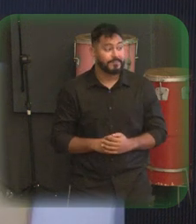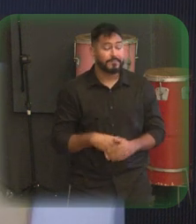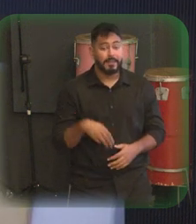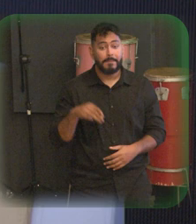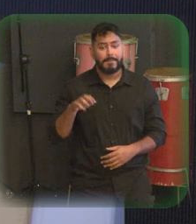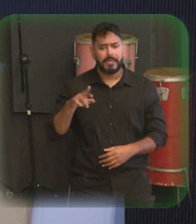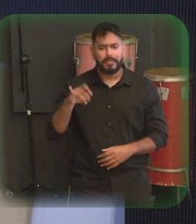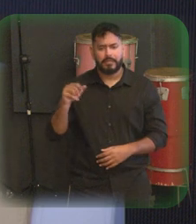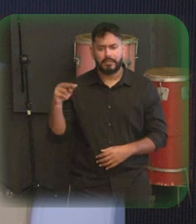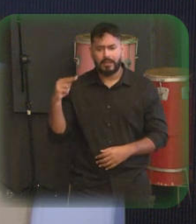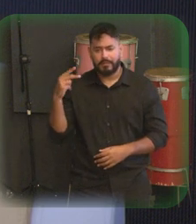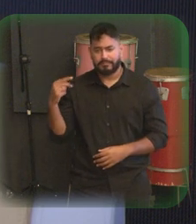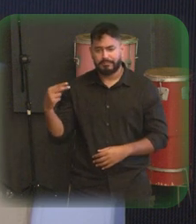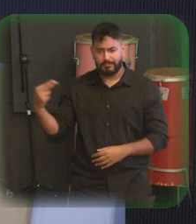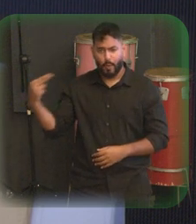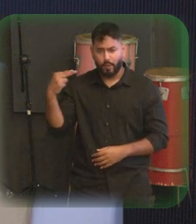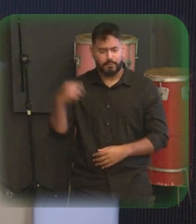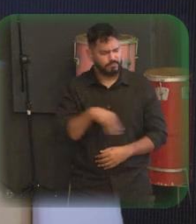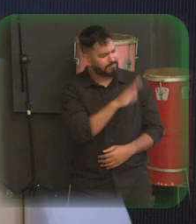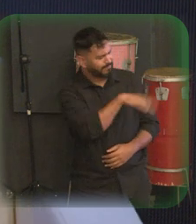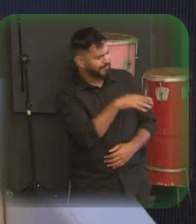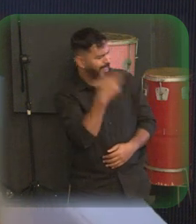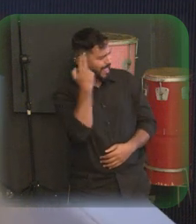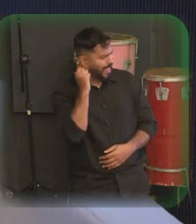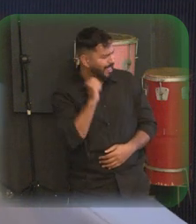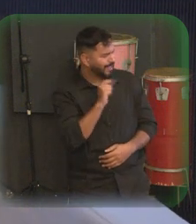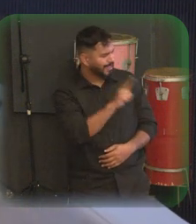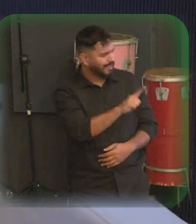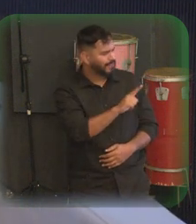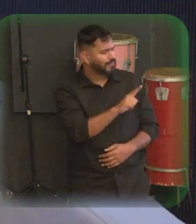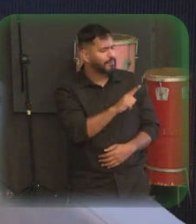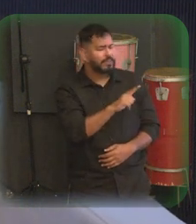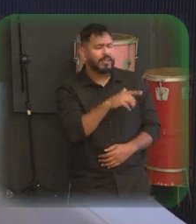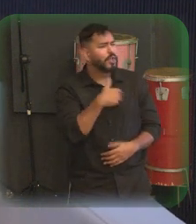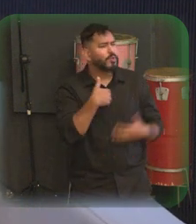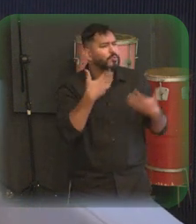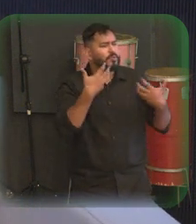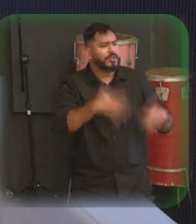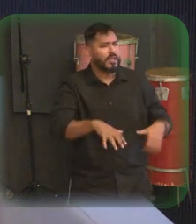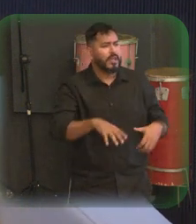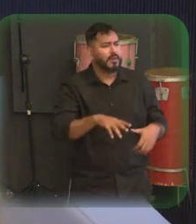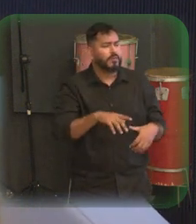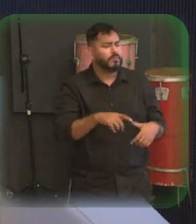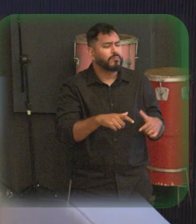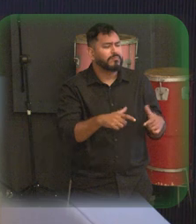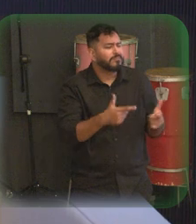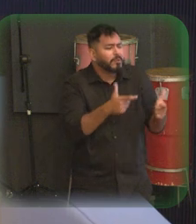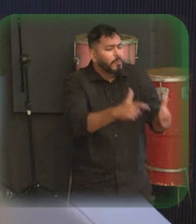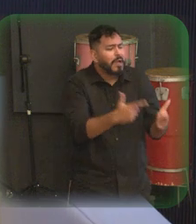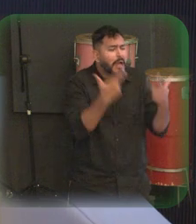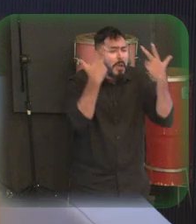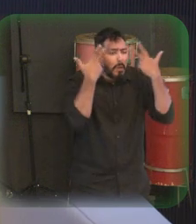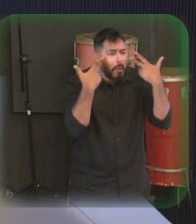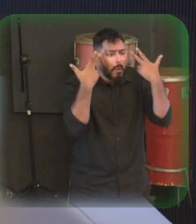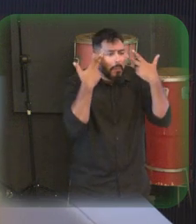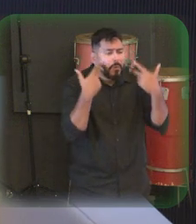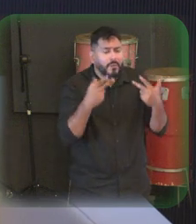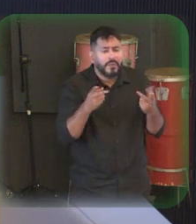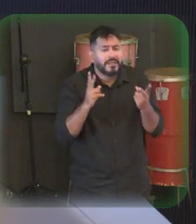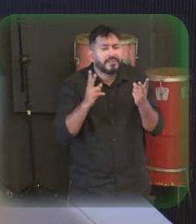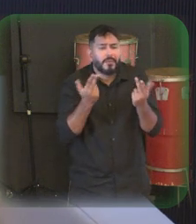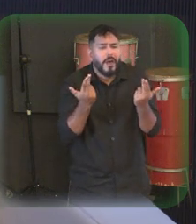Mariana olhou para mim e disse, Raquel, eu não quero estar no lugar comum. Eu não quero estar no lugar que normalmente pessoas da minha